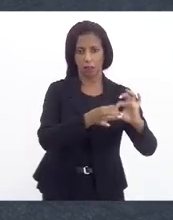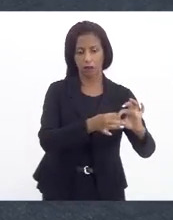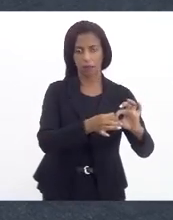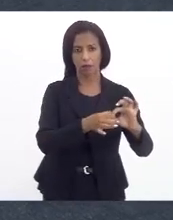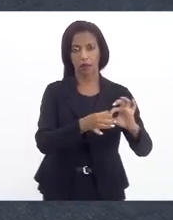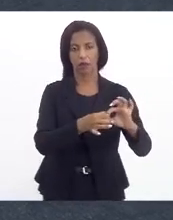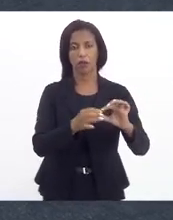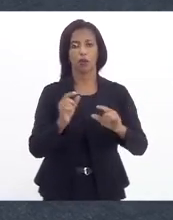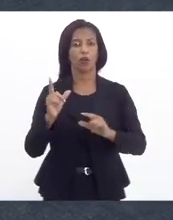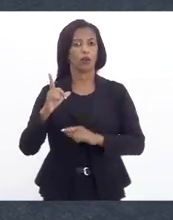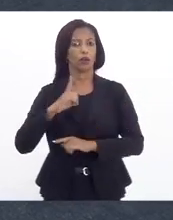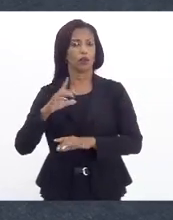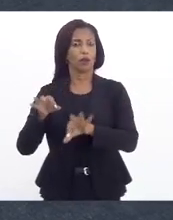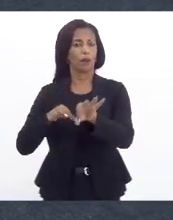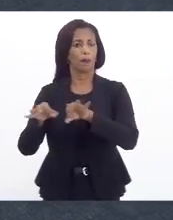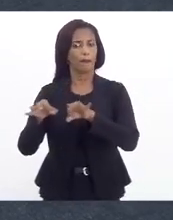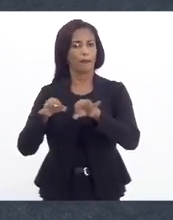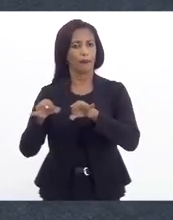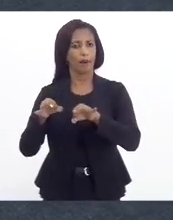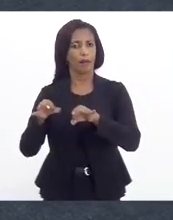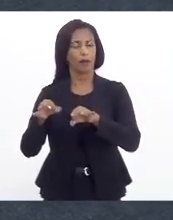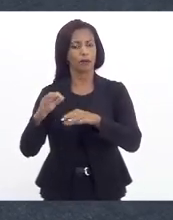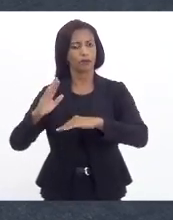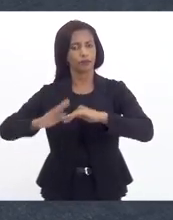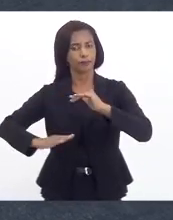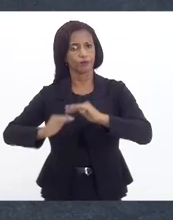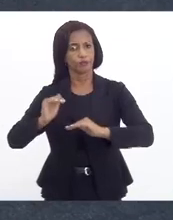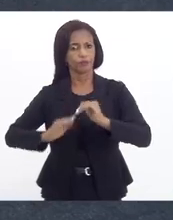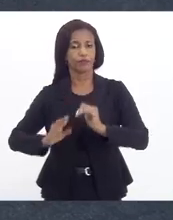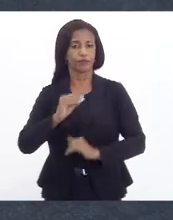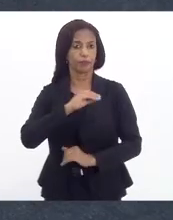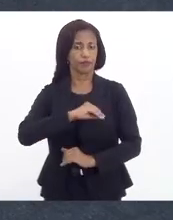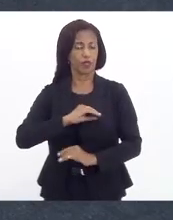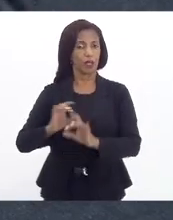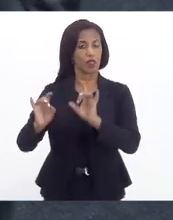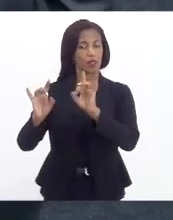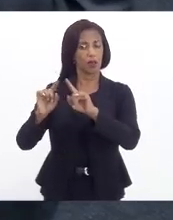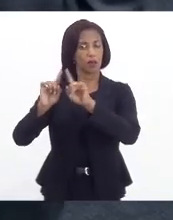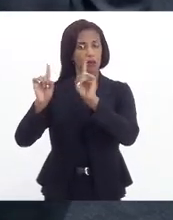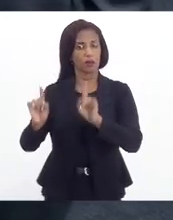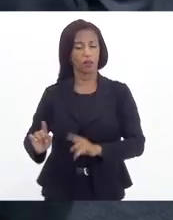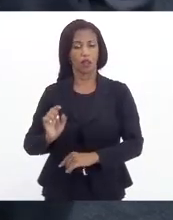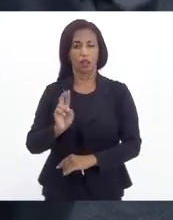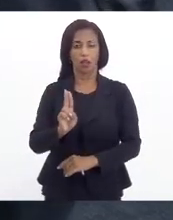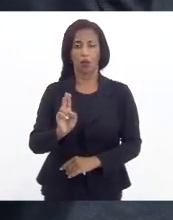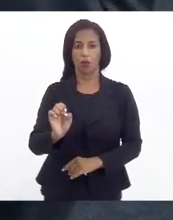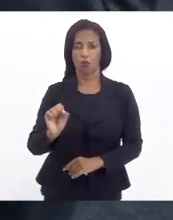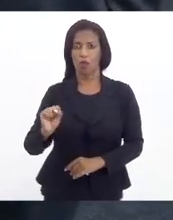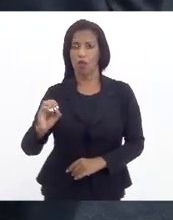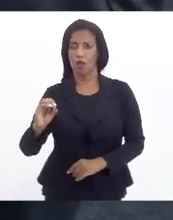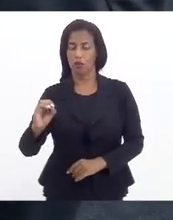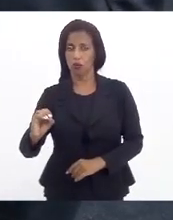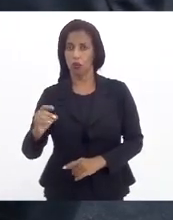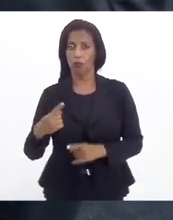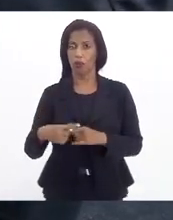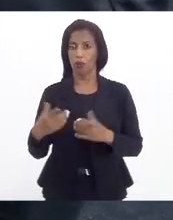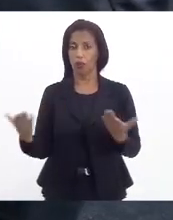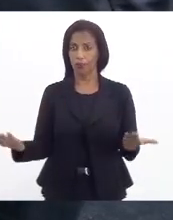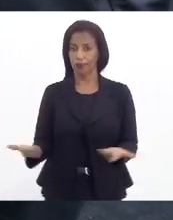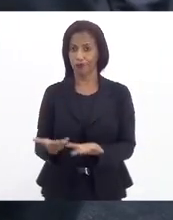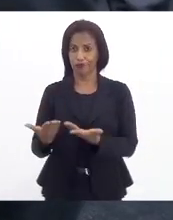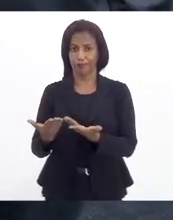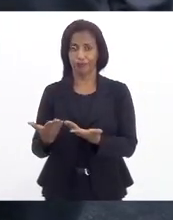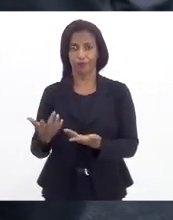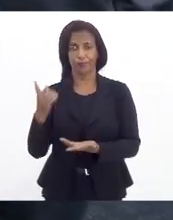no que tange ao plano de cargos e salários, em especial dos servidores da UESO, porque hoje estão aí numa